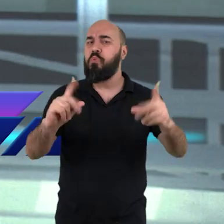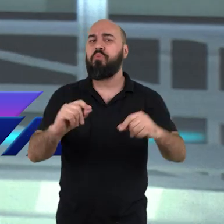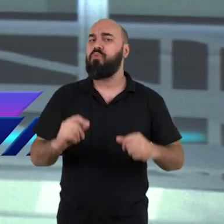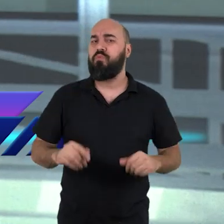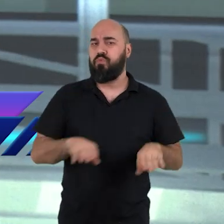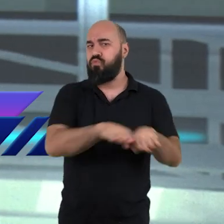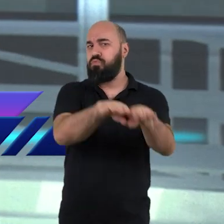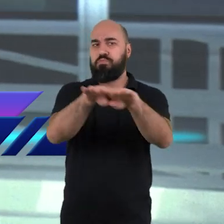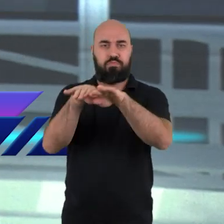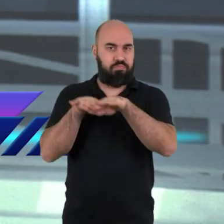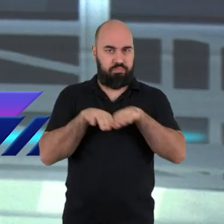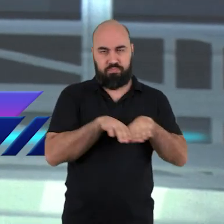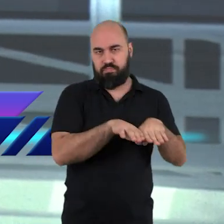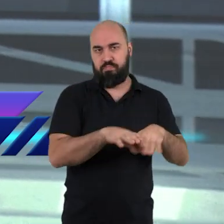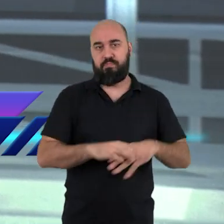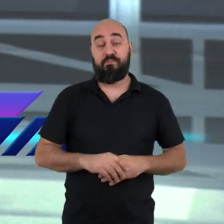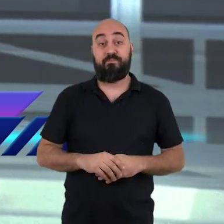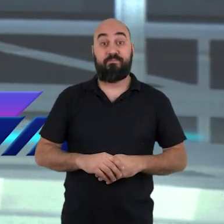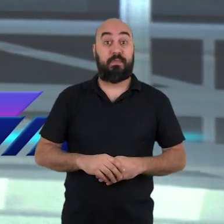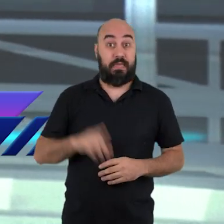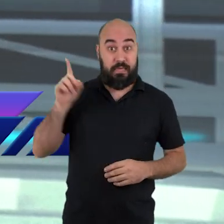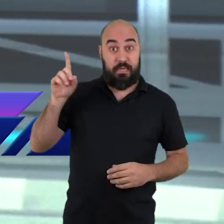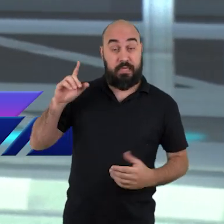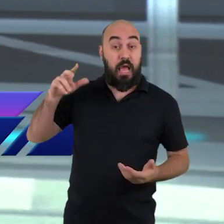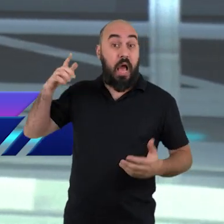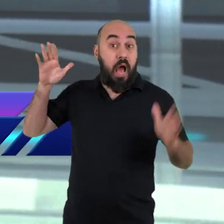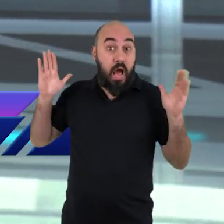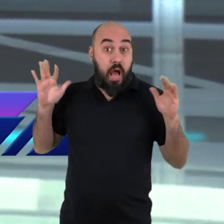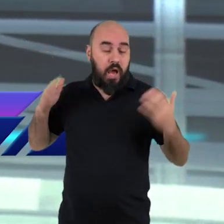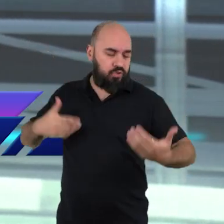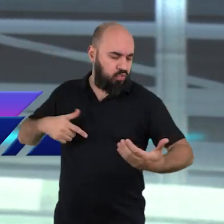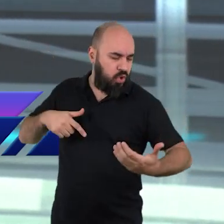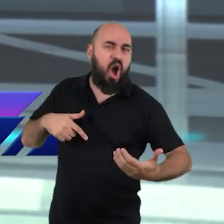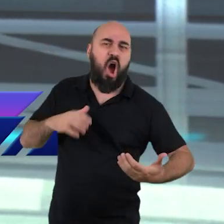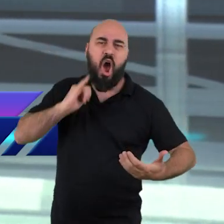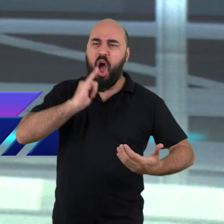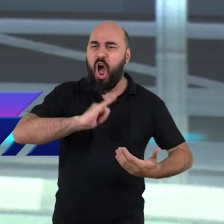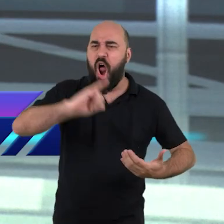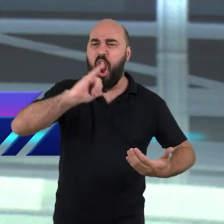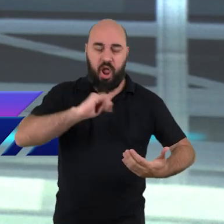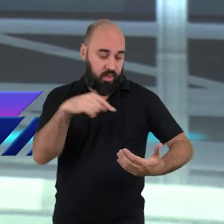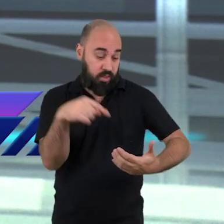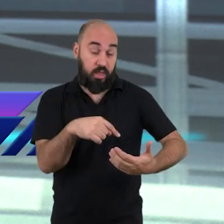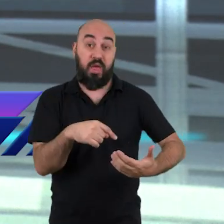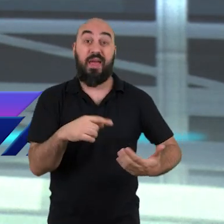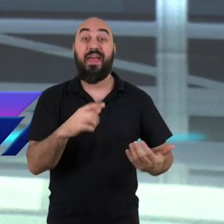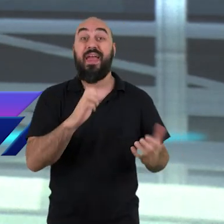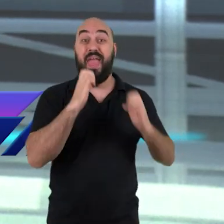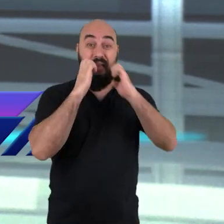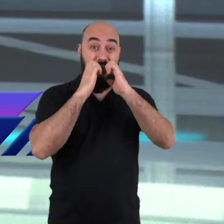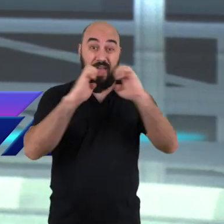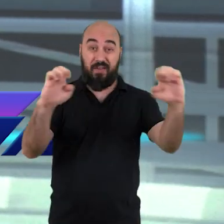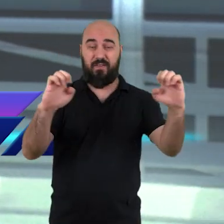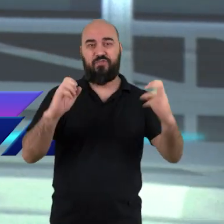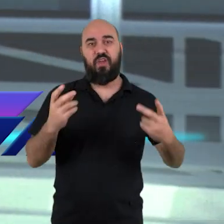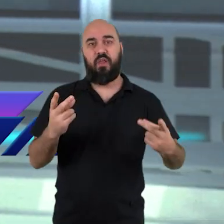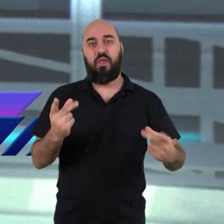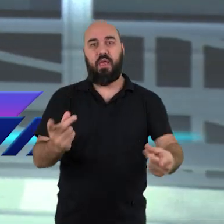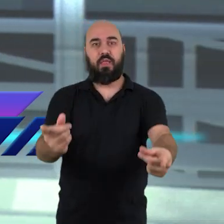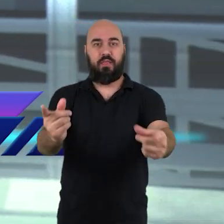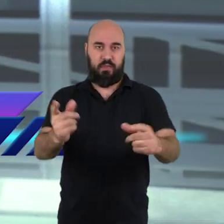E este anjo tem nas mãos um evangelho eterno. A palavra